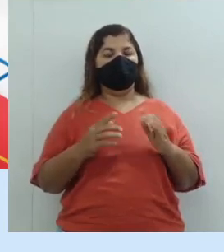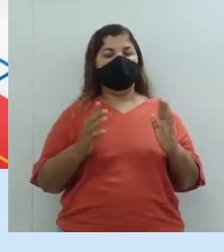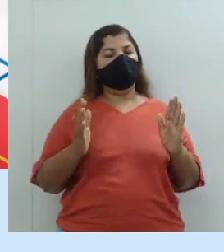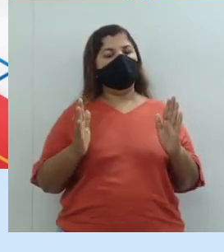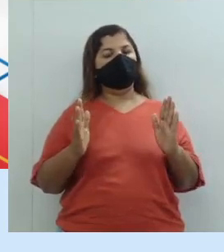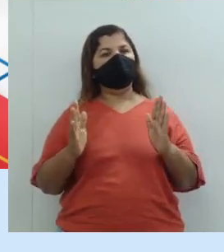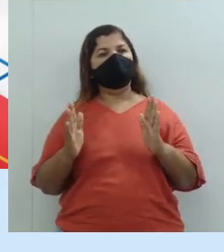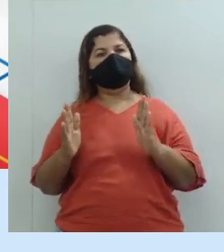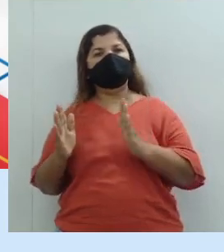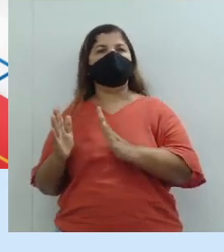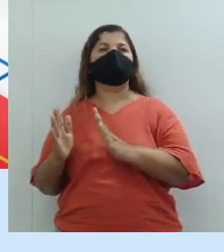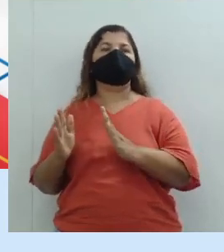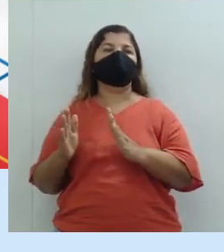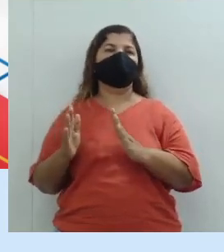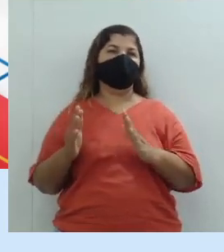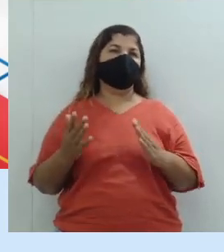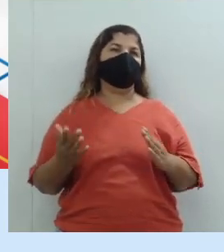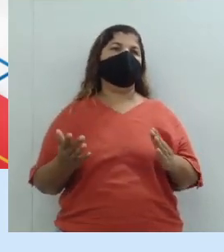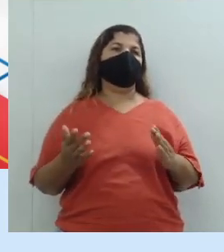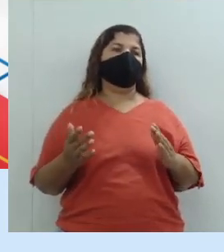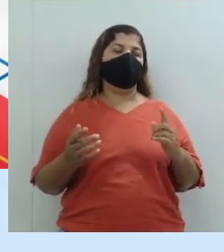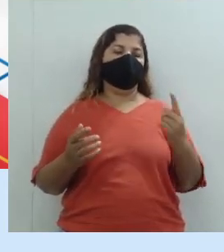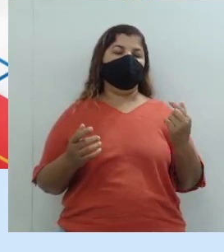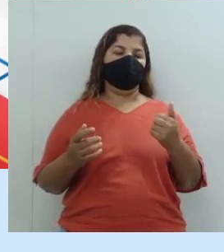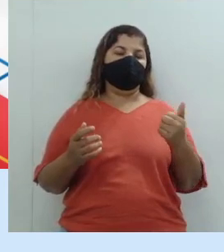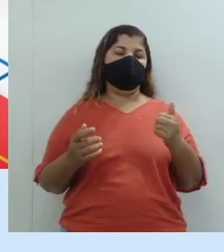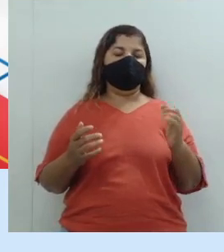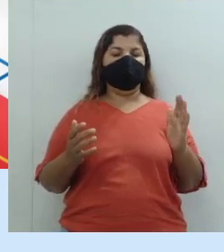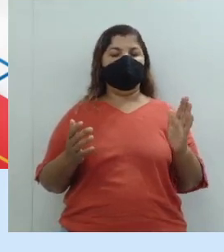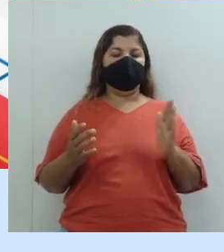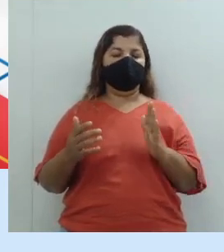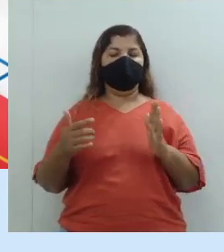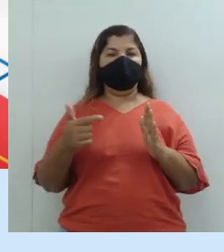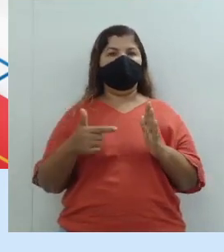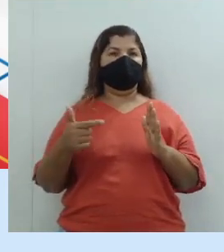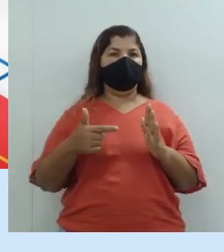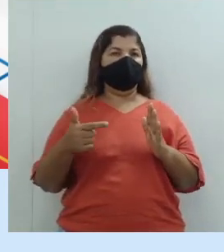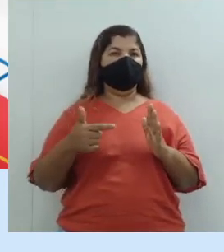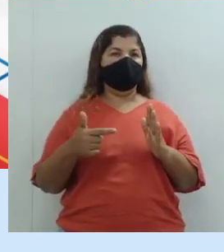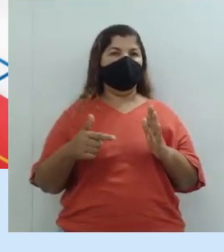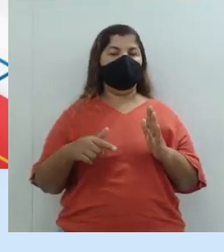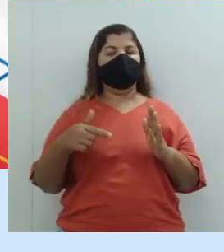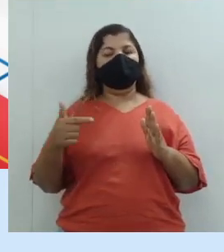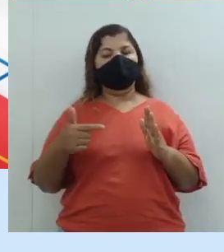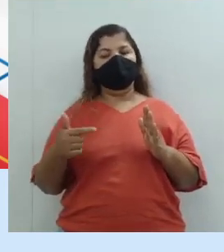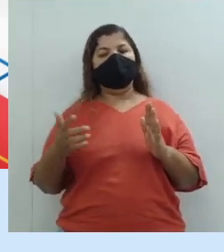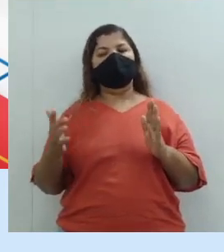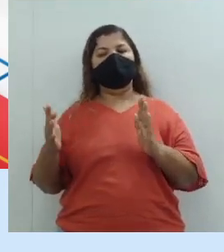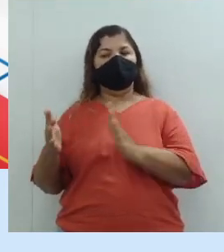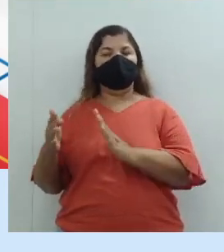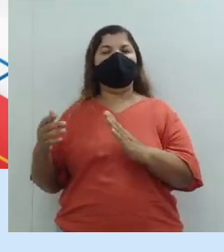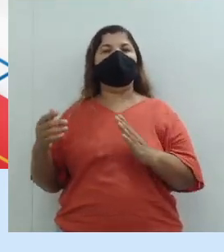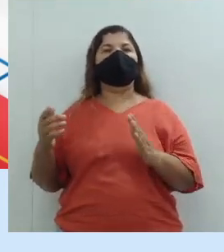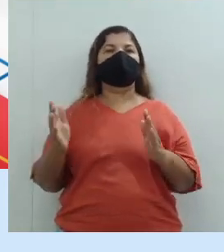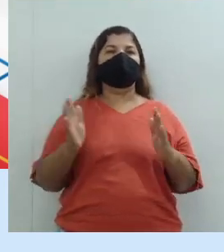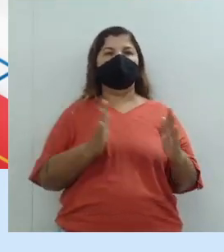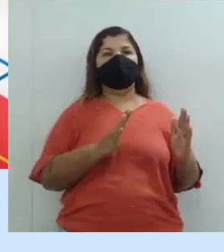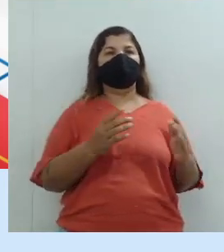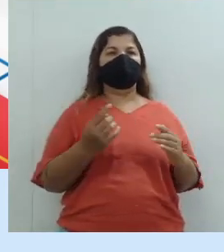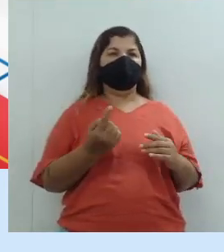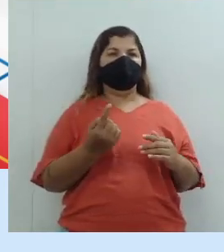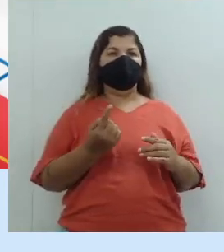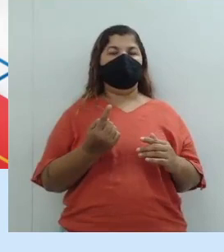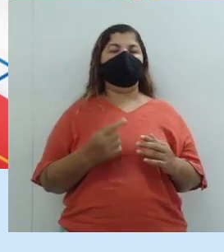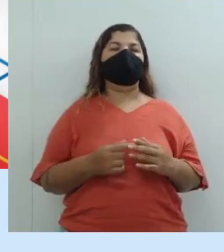reação. É a força com que o bloco 1 empurra o bloco 2. Em contrapartida, o bloco 2 empurra o bloco 1. Então, eu vou ter a